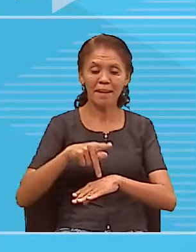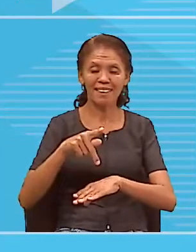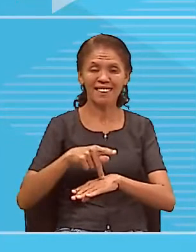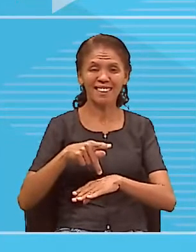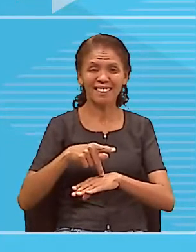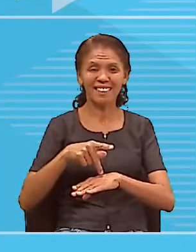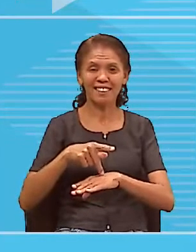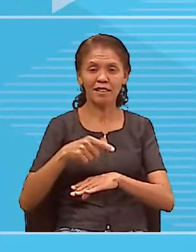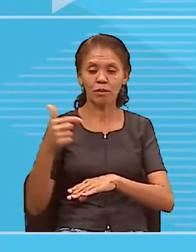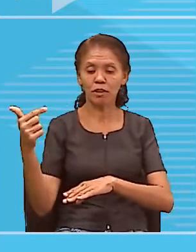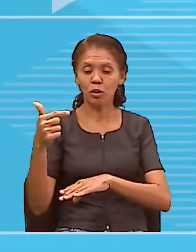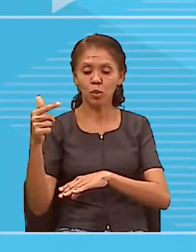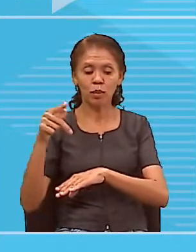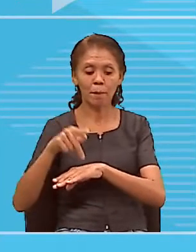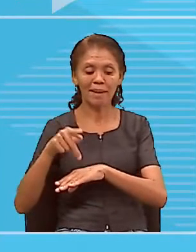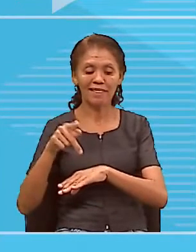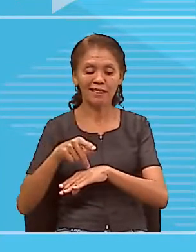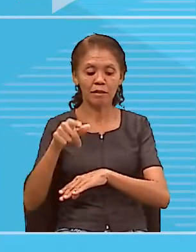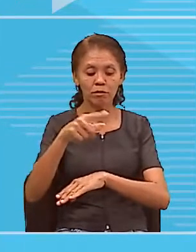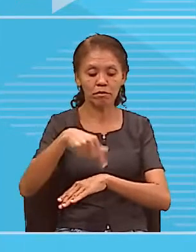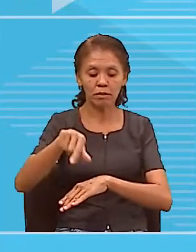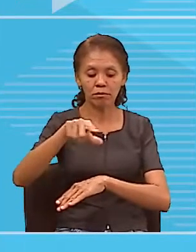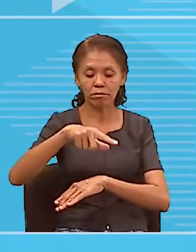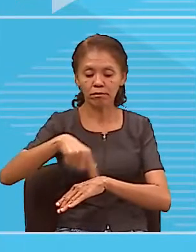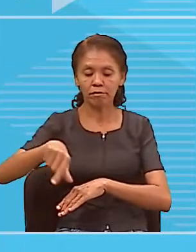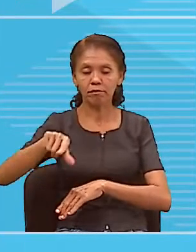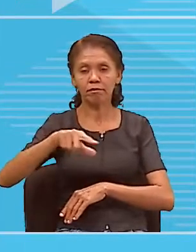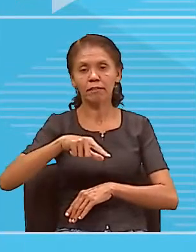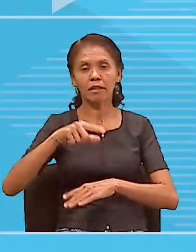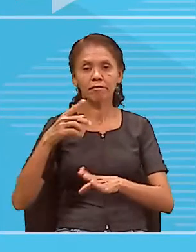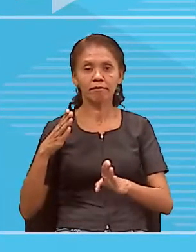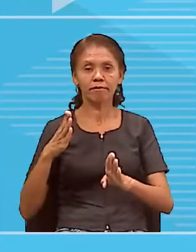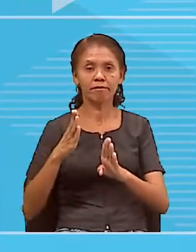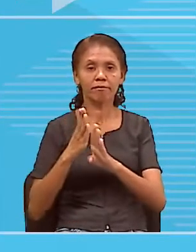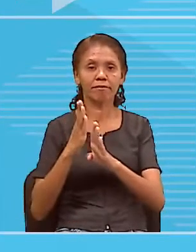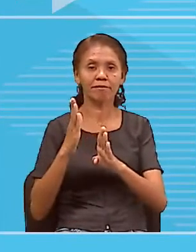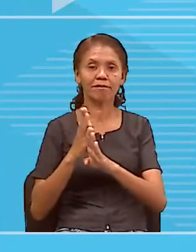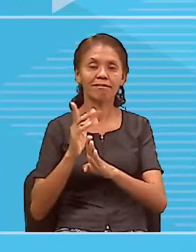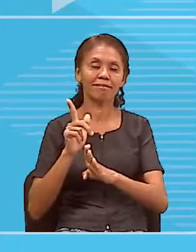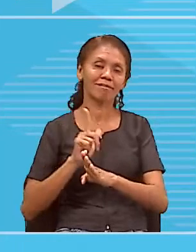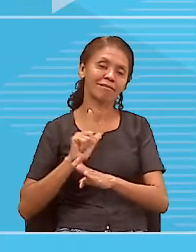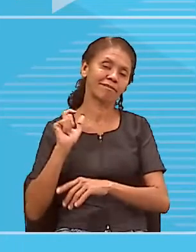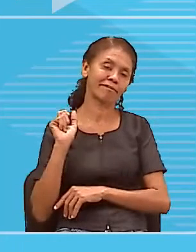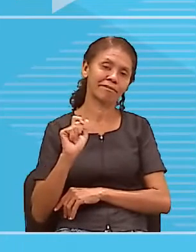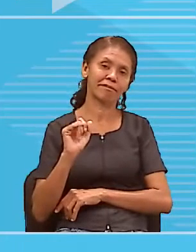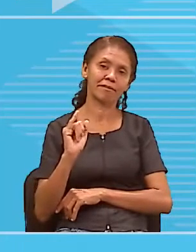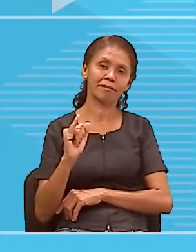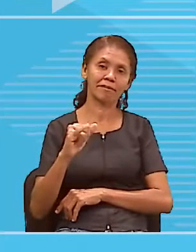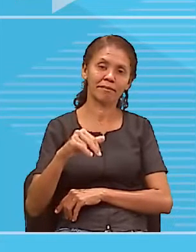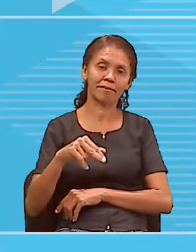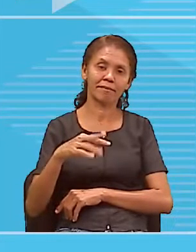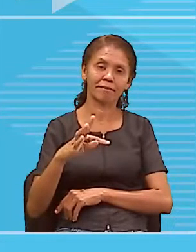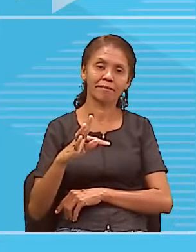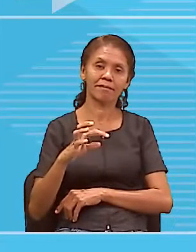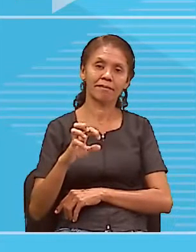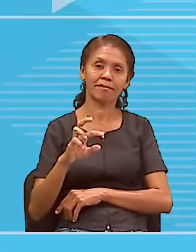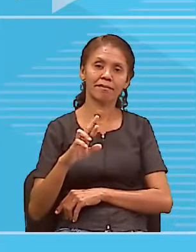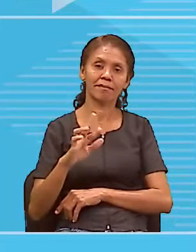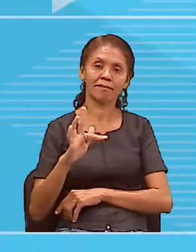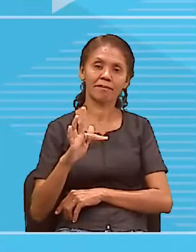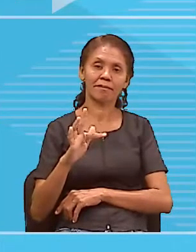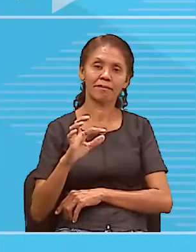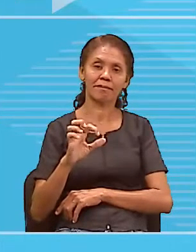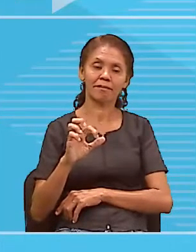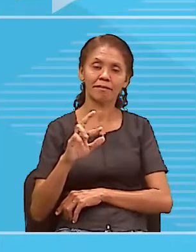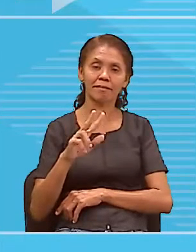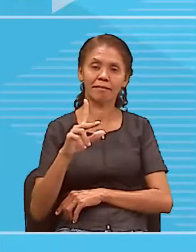os círculos produzidos pela segunda Pedrinha vai haver uma interferência E essas